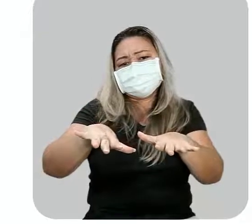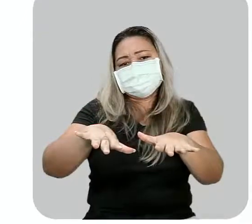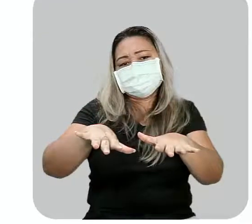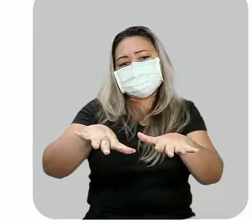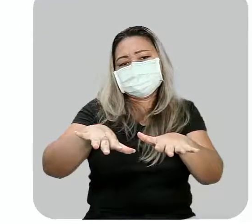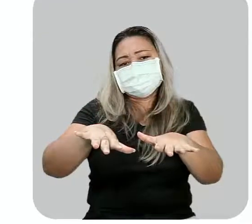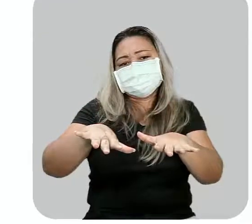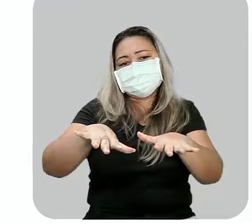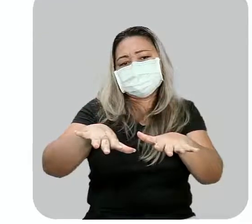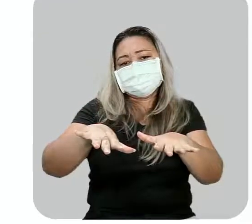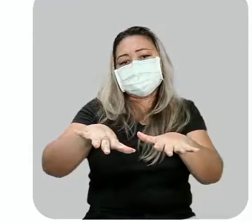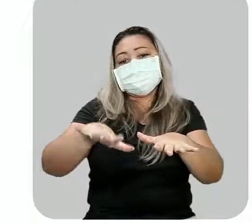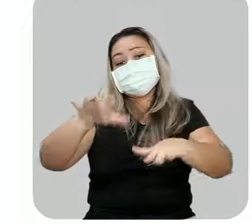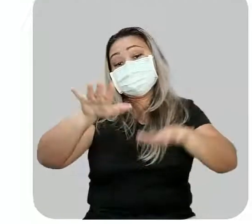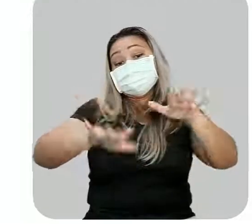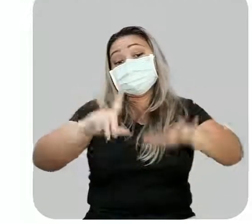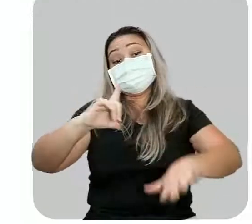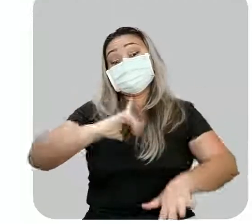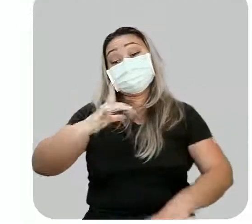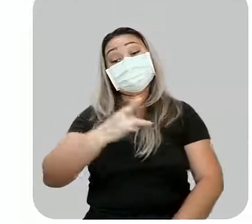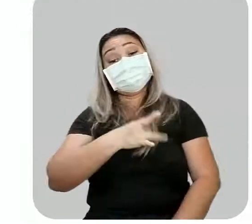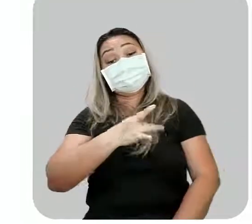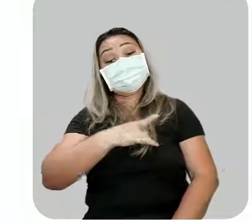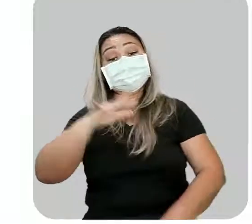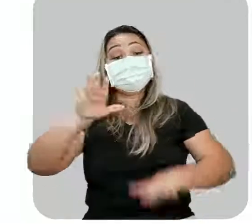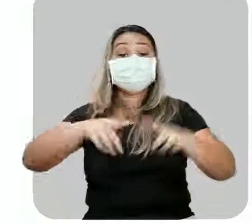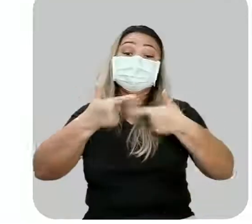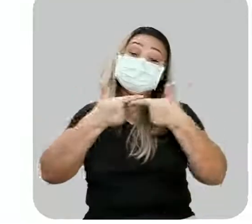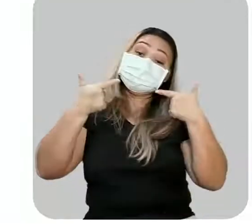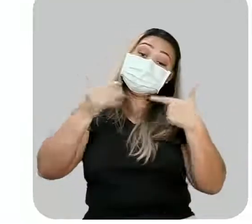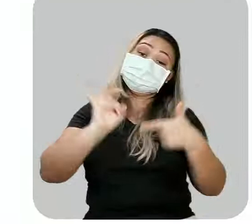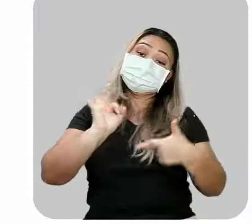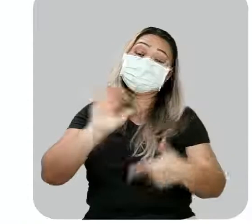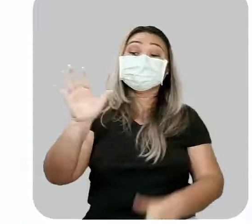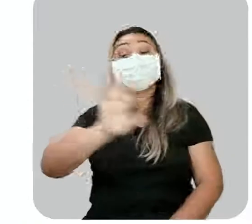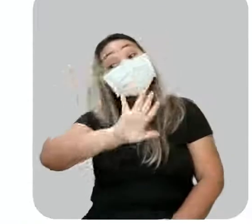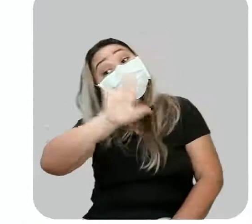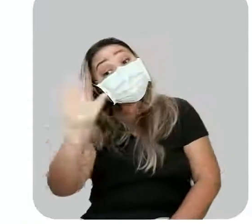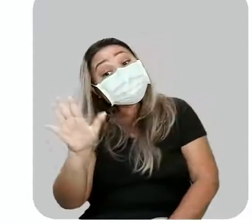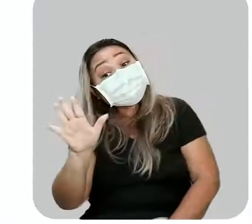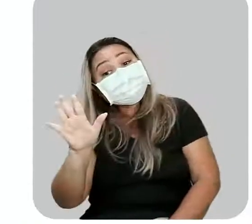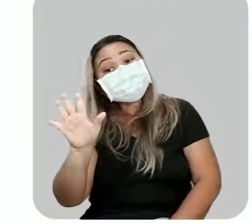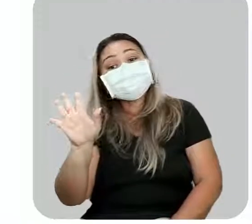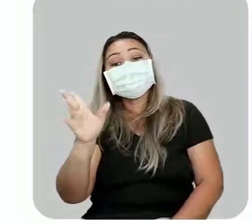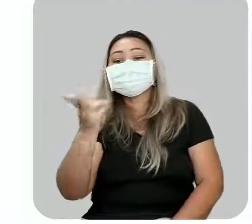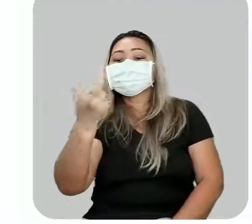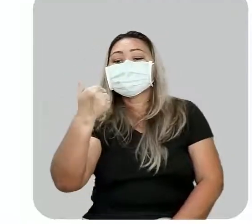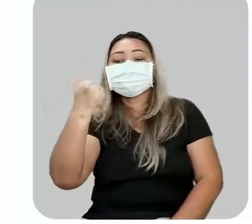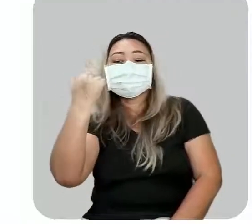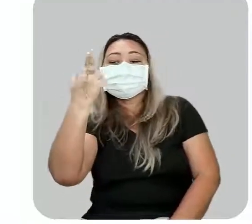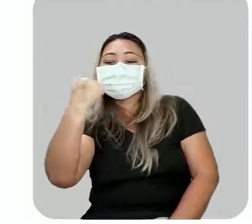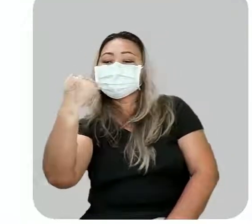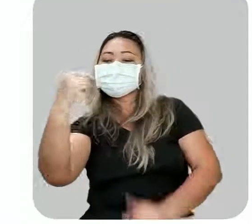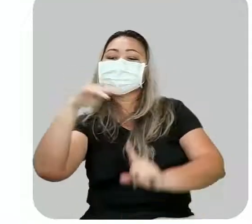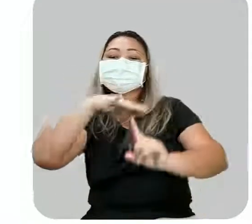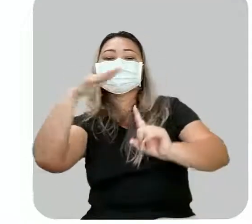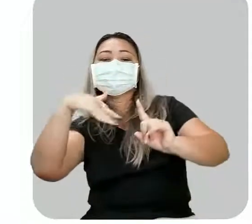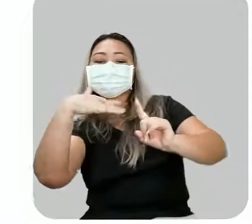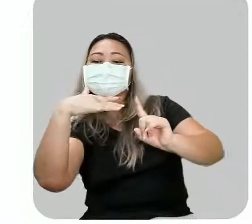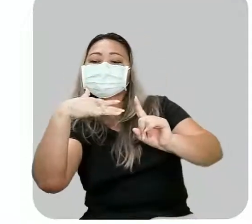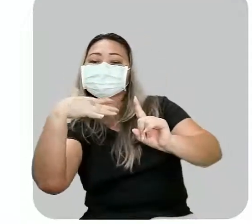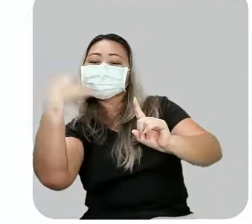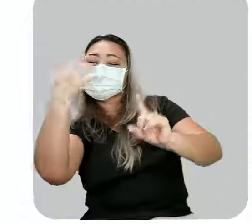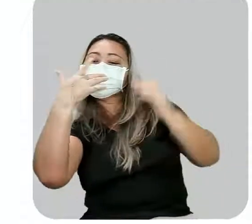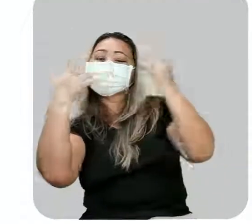caroável, talvez eu tenha medo, talvez sorria ou diga, alô, iniludível,